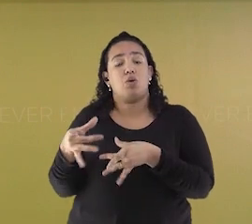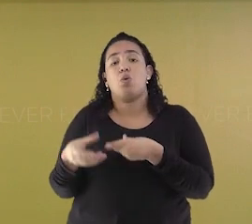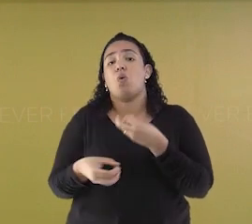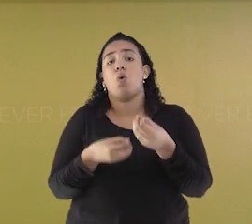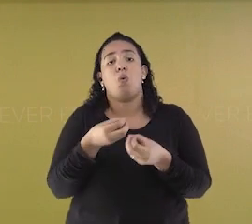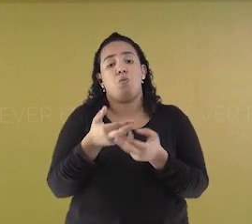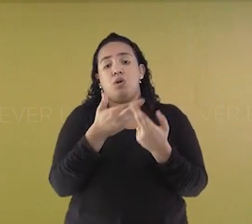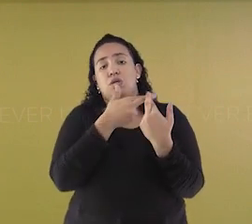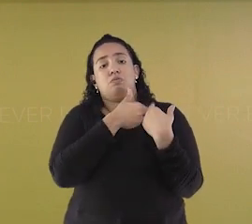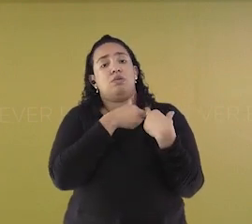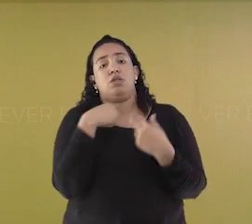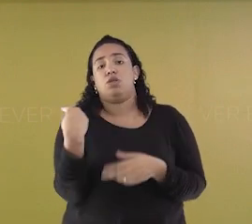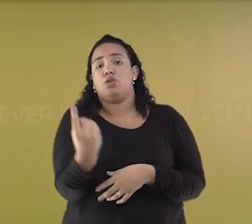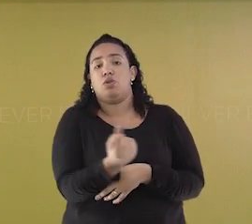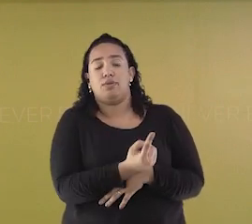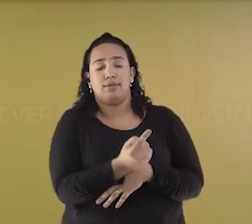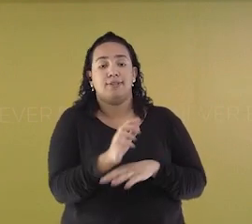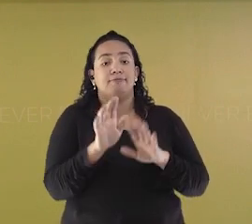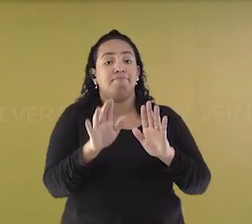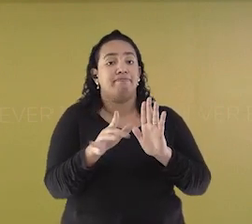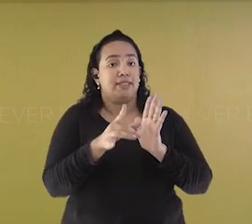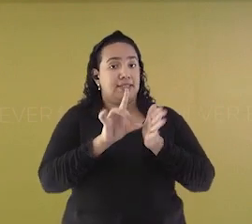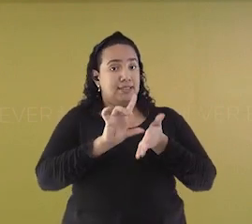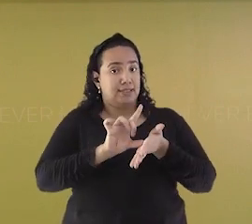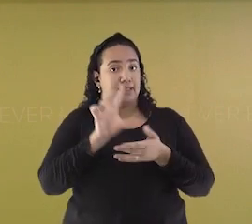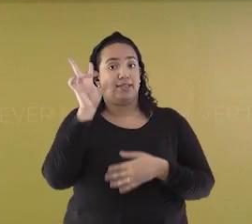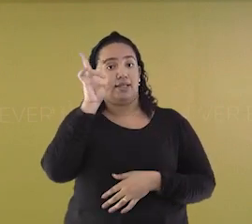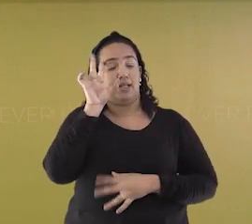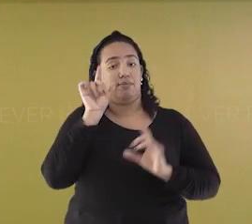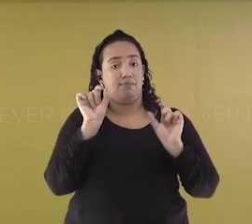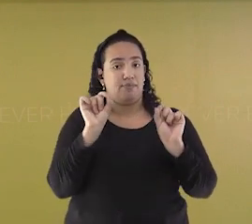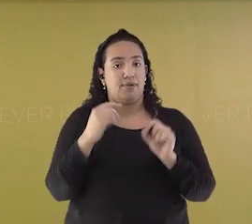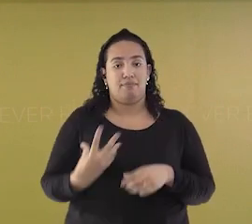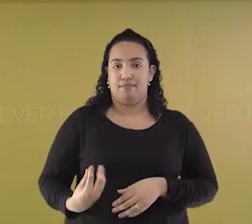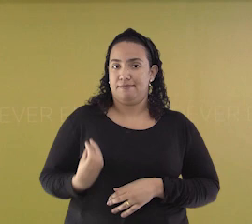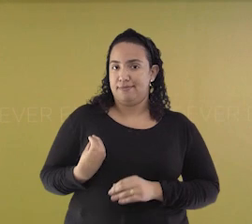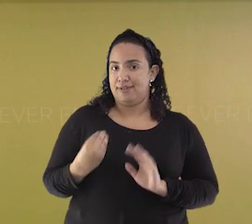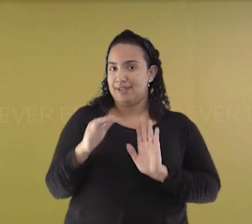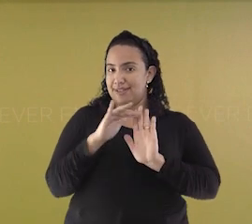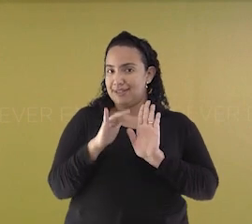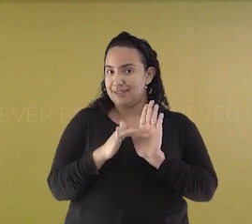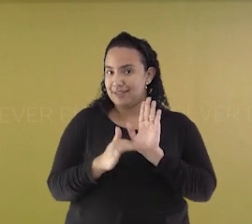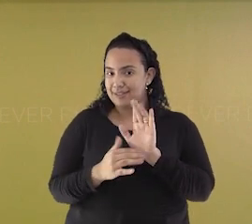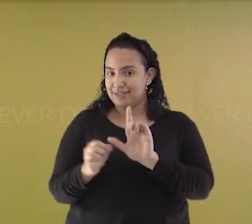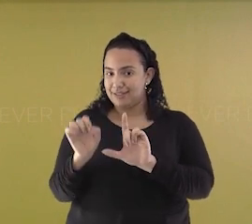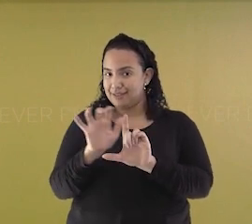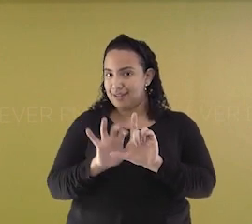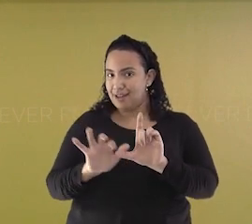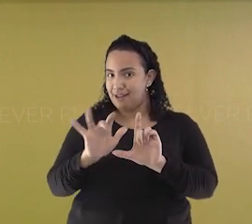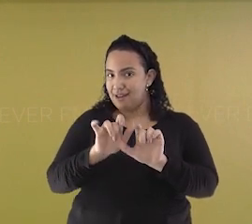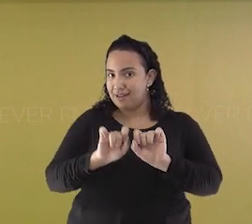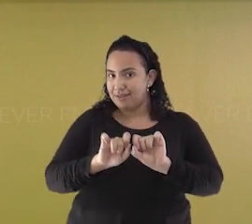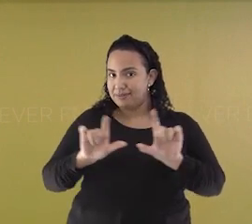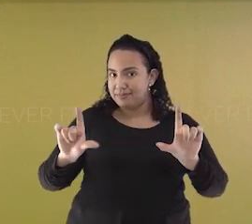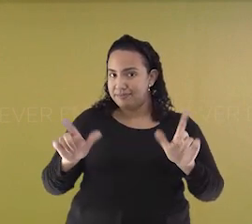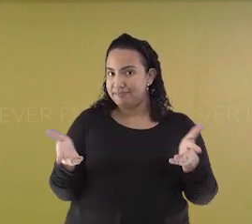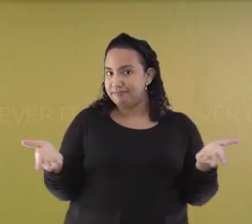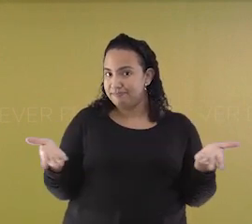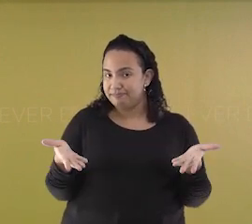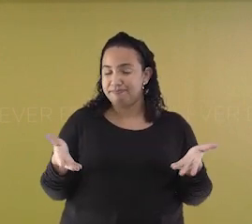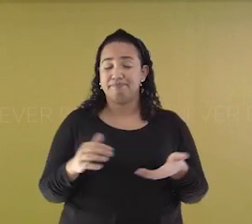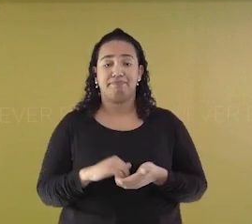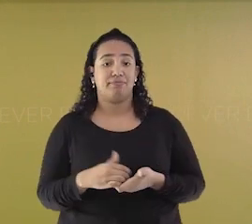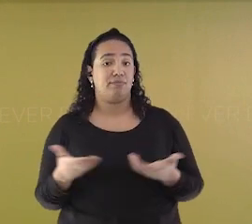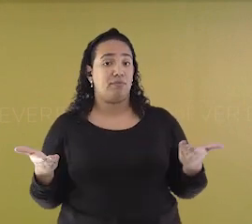começarmos, deixe sua presença registrada. Basta acessar o código QR que aparece aí na tela.